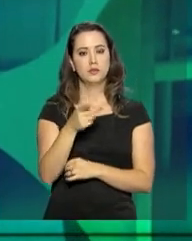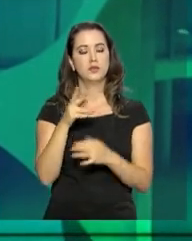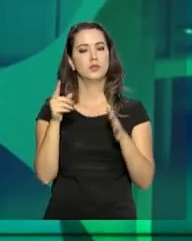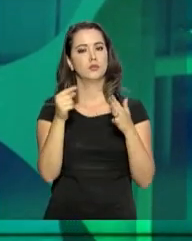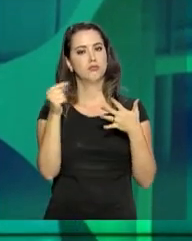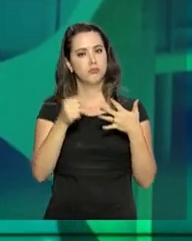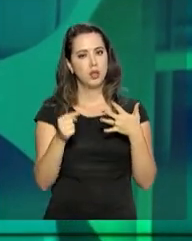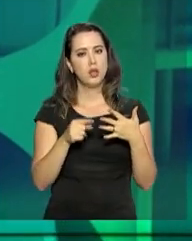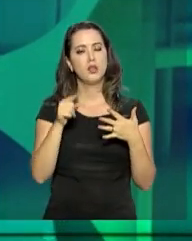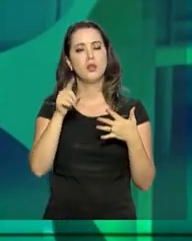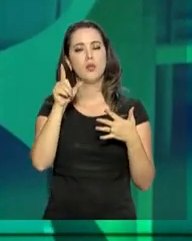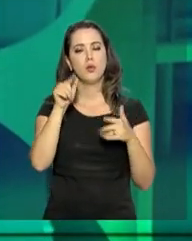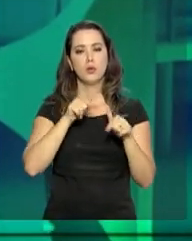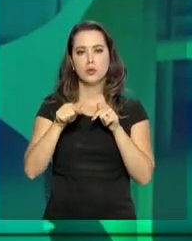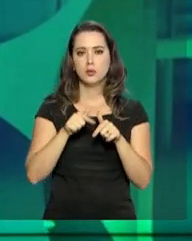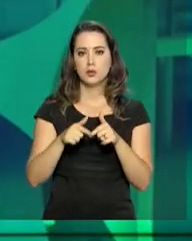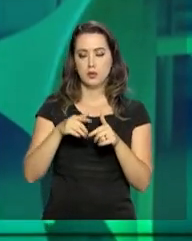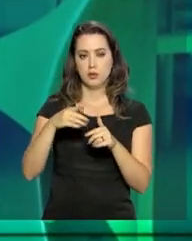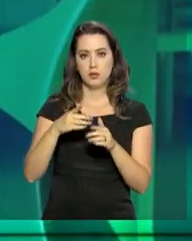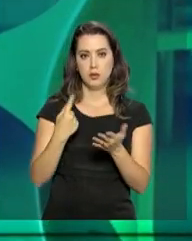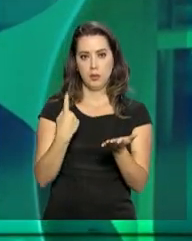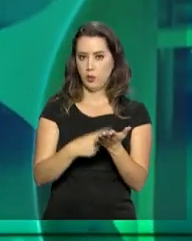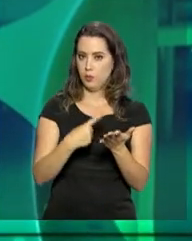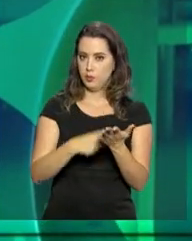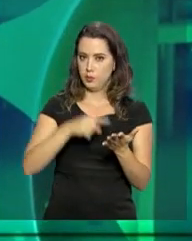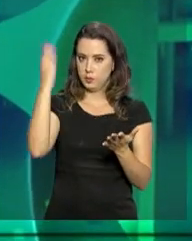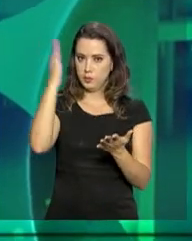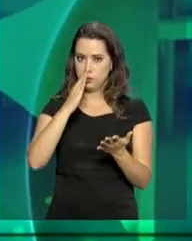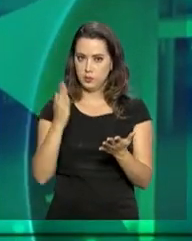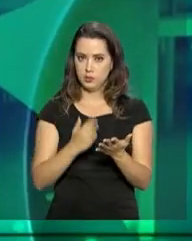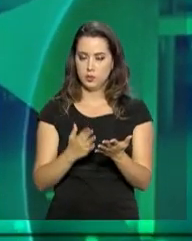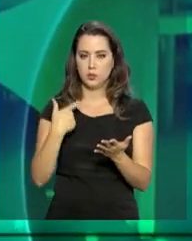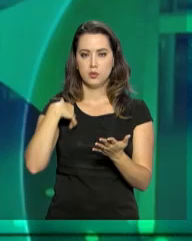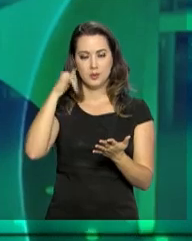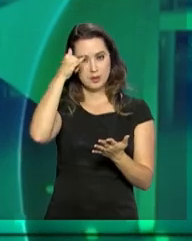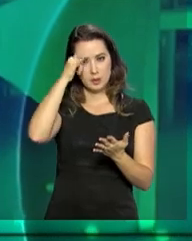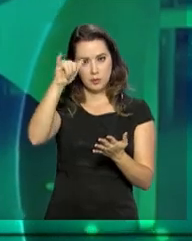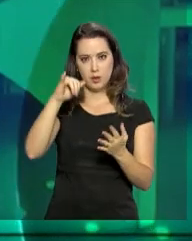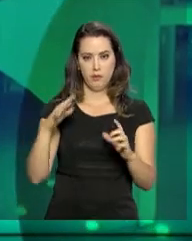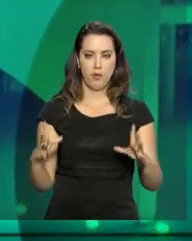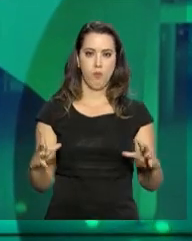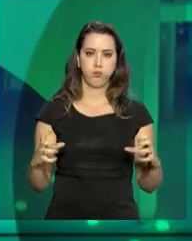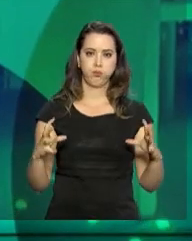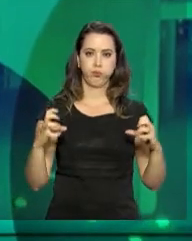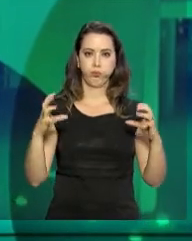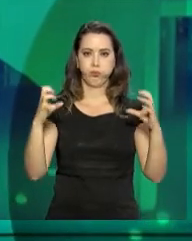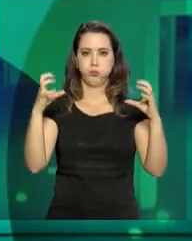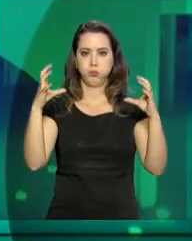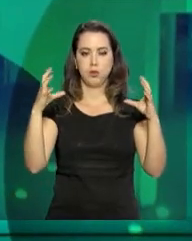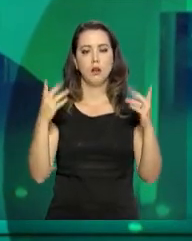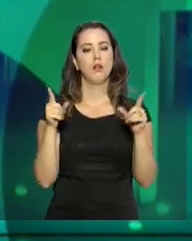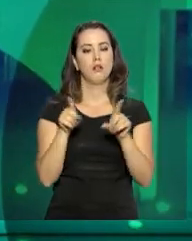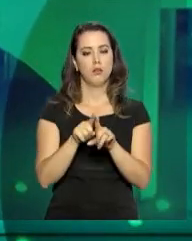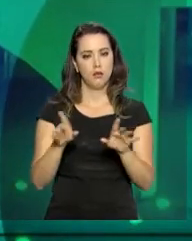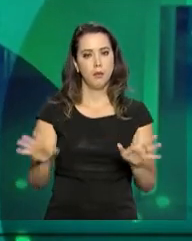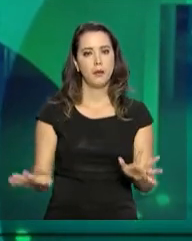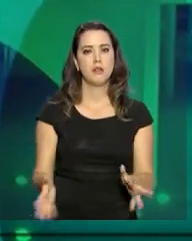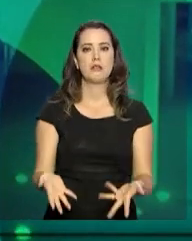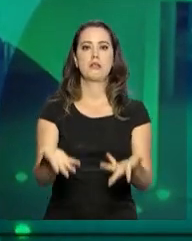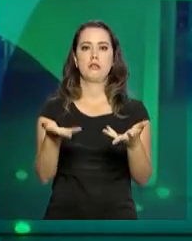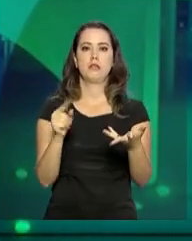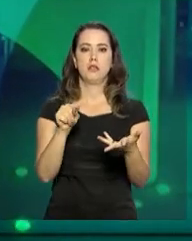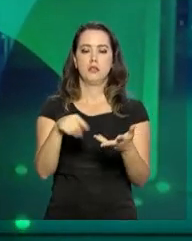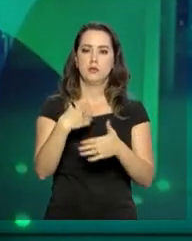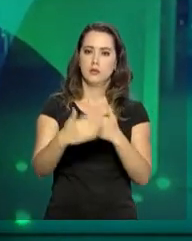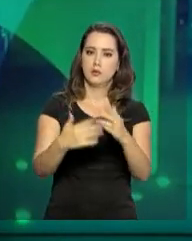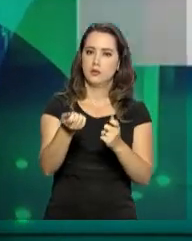a medida garante que o brasil cumpra compromissos internacionais contra o aquecimento global e ao mesmo tempo incentivar o desenvolvimento